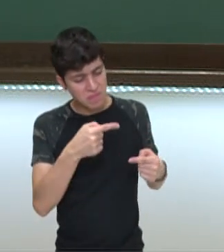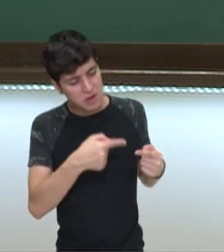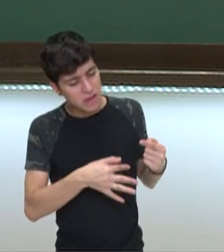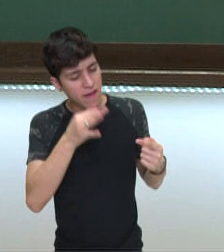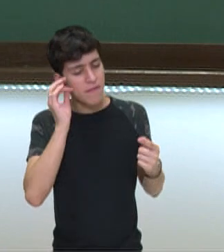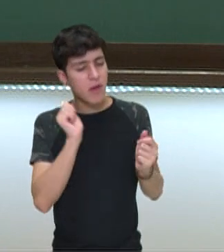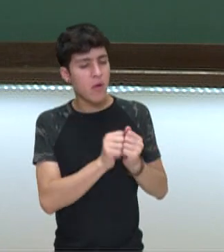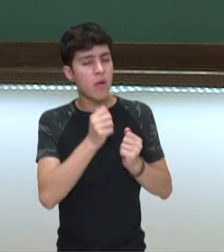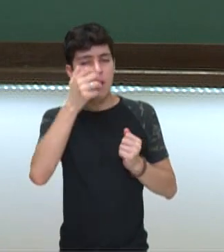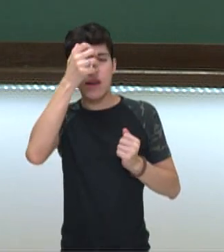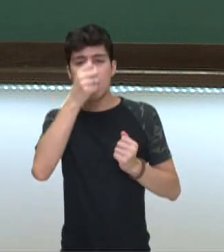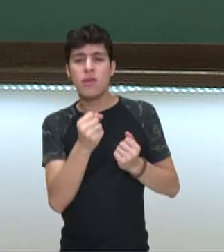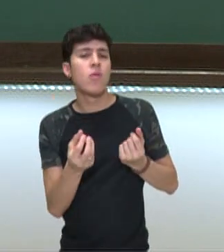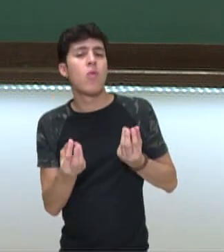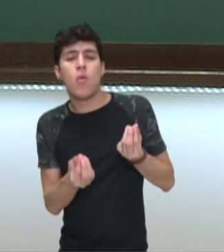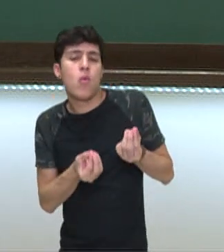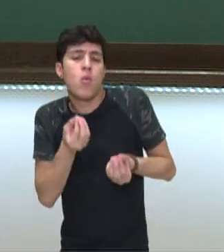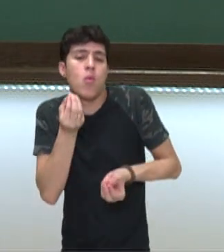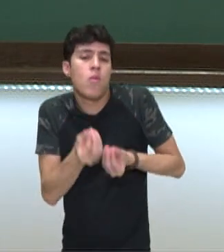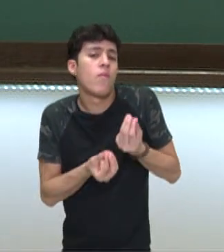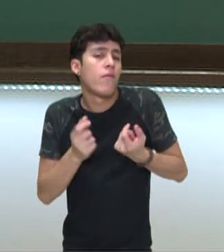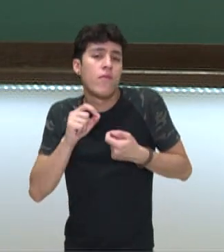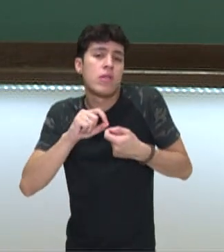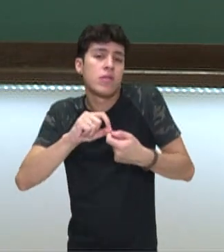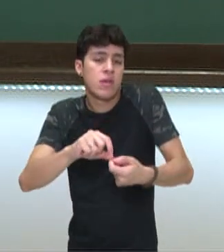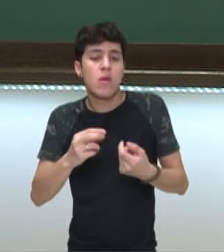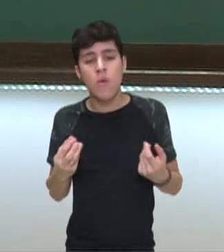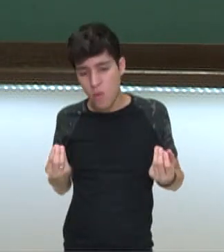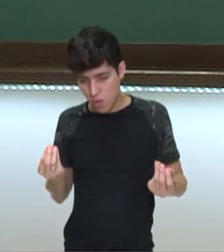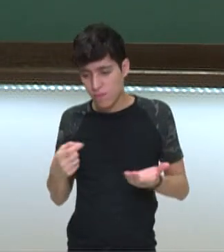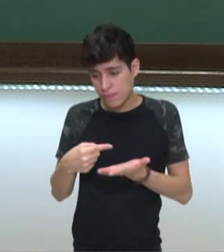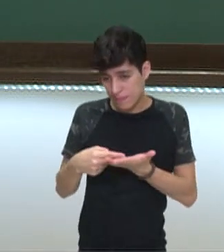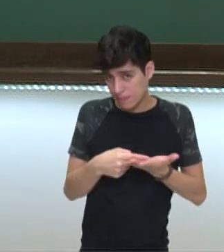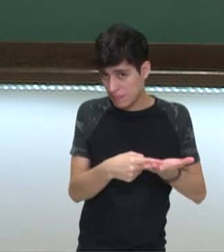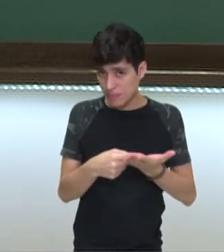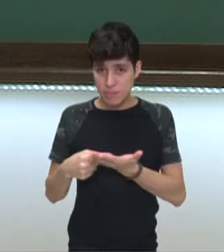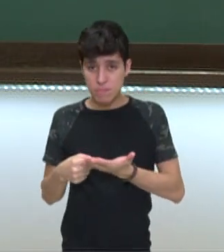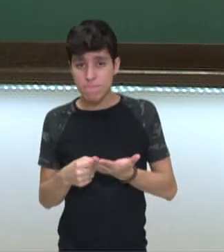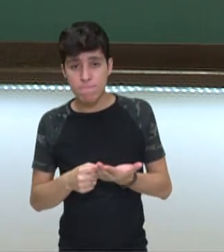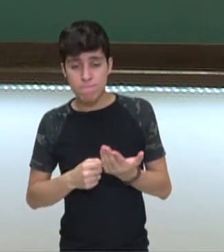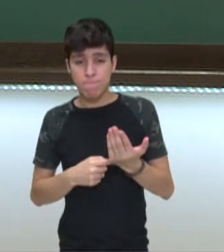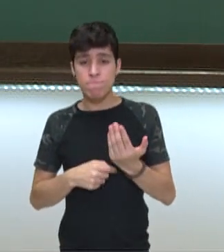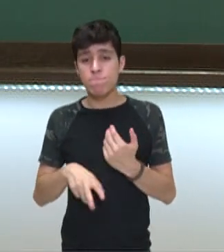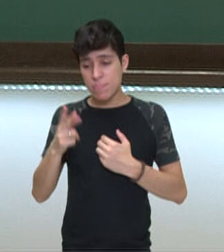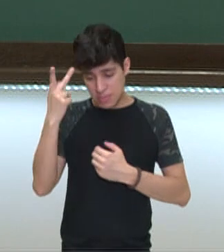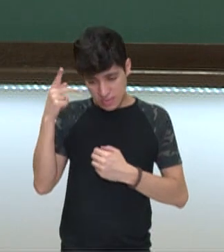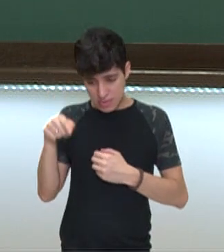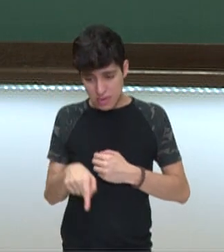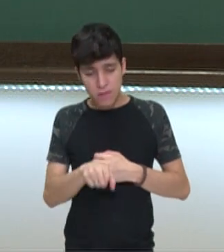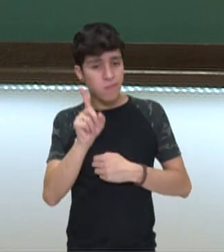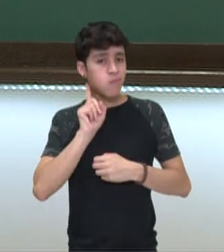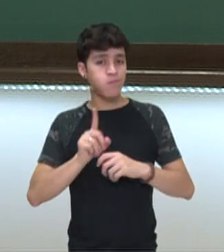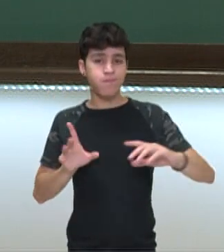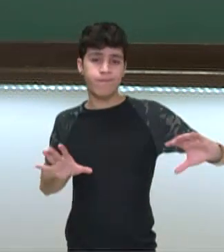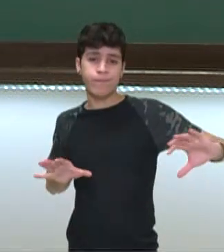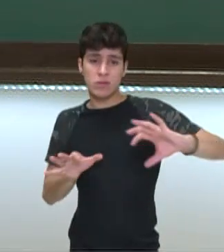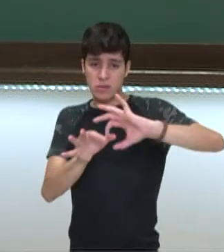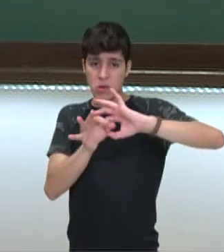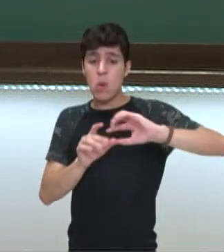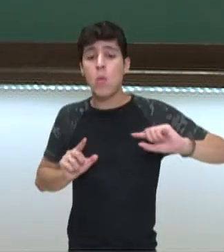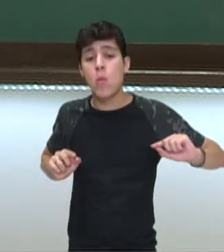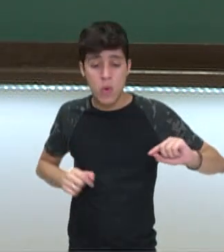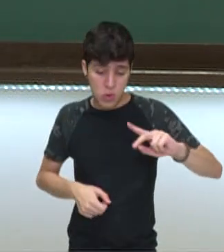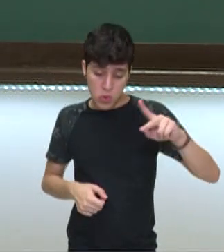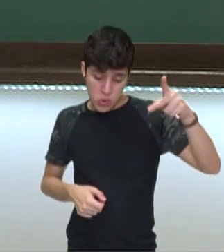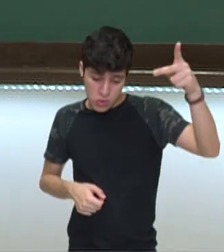café com leite. Então, como que era feita os arranjos entre o Estado de São Paulo e o Estado de Minas Gerais, para que assim